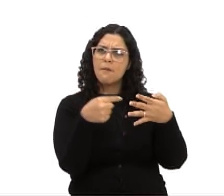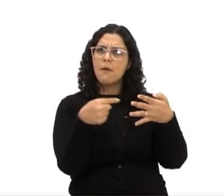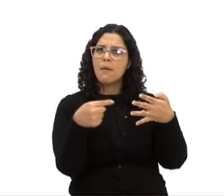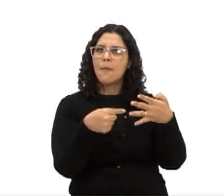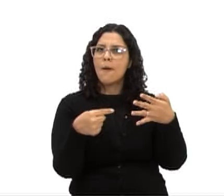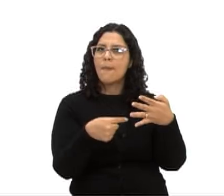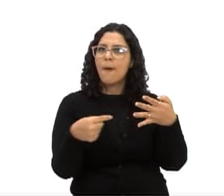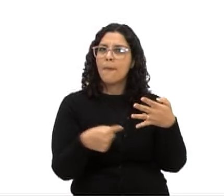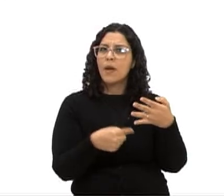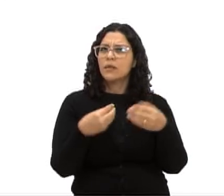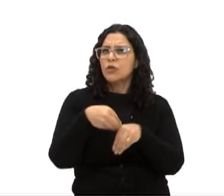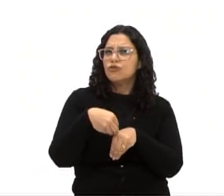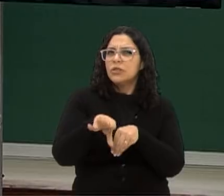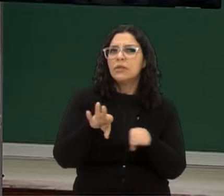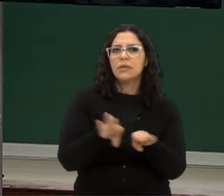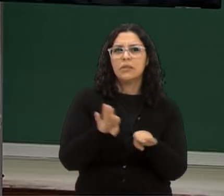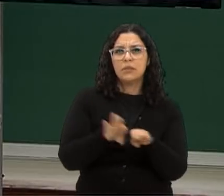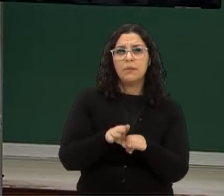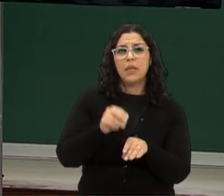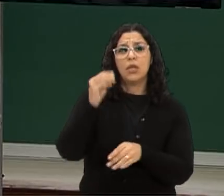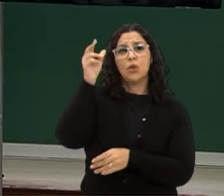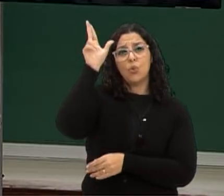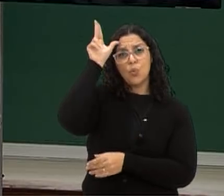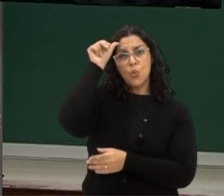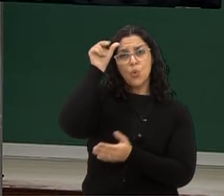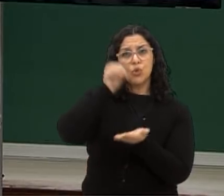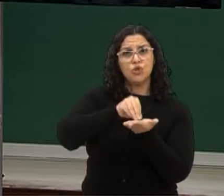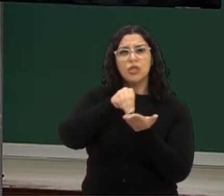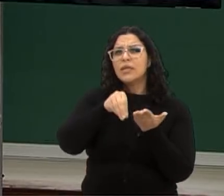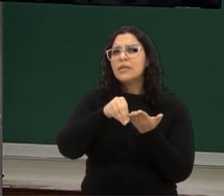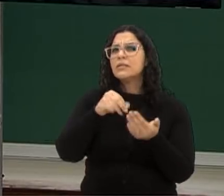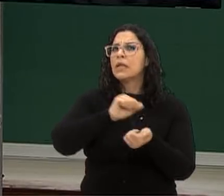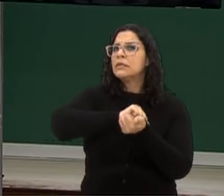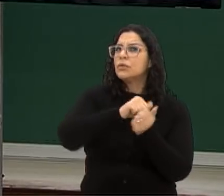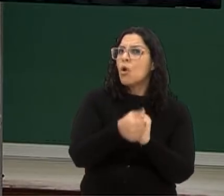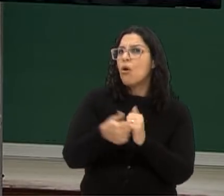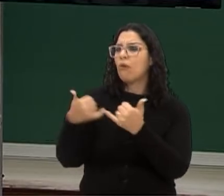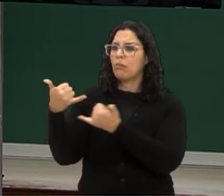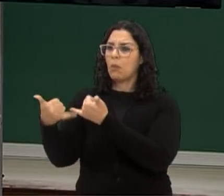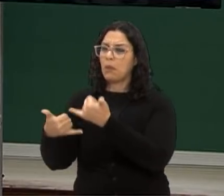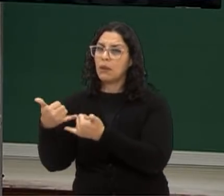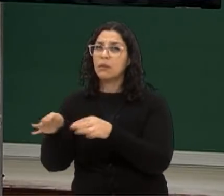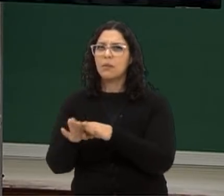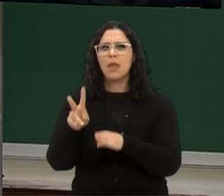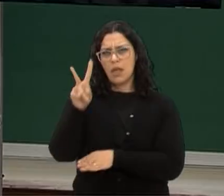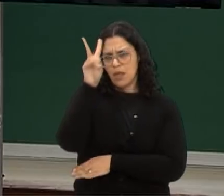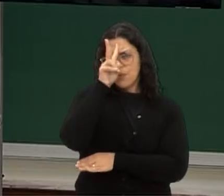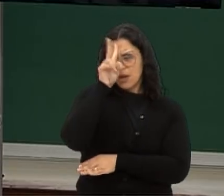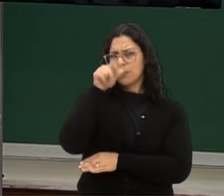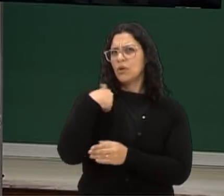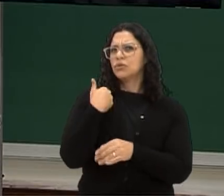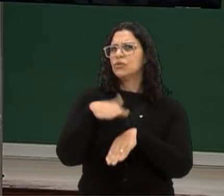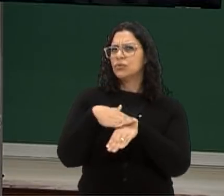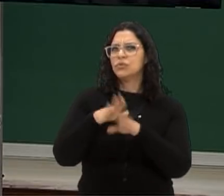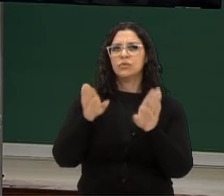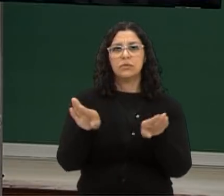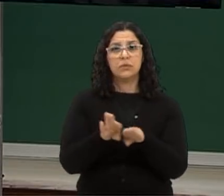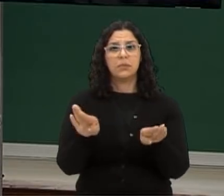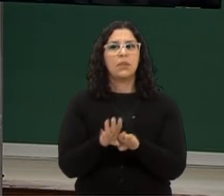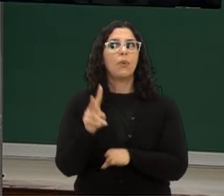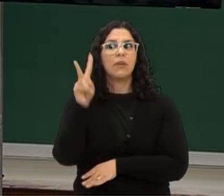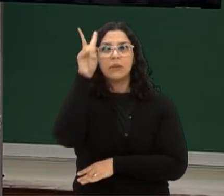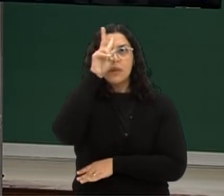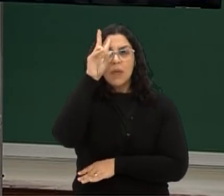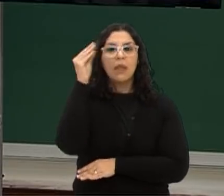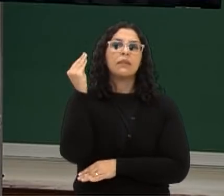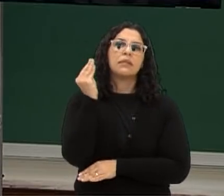ali, eu dei algumas dicas se era um esporte, se era um jogo, né? Então eu acredito sim que vocês lembram do que a gente falou. Então tentem